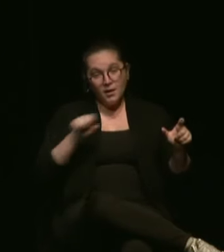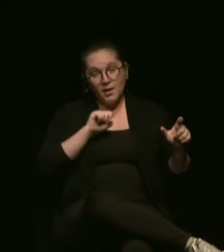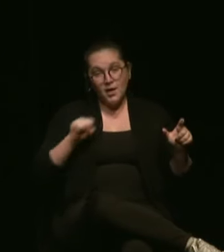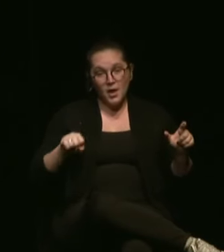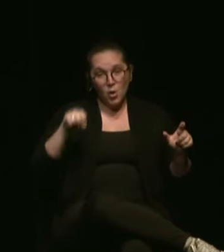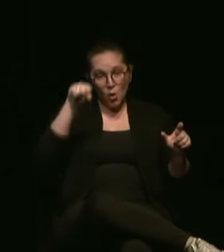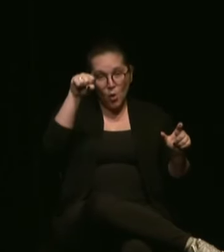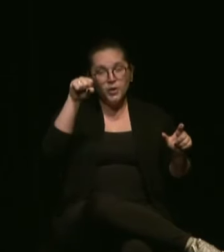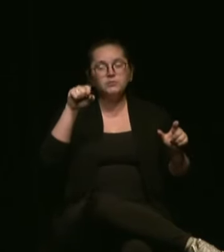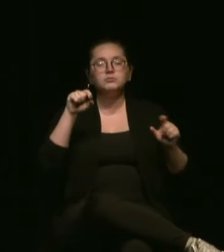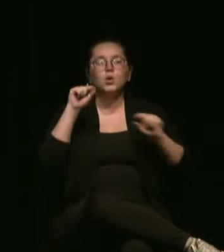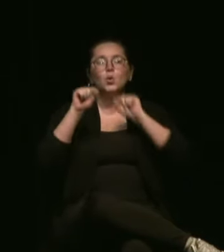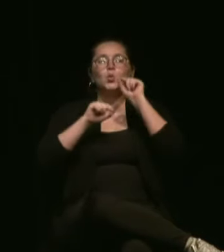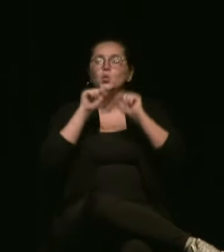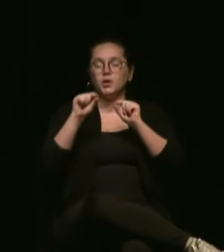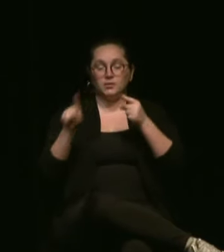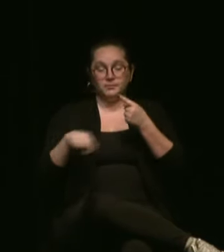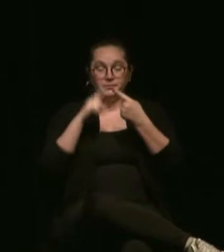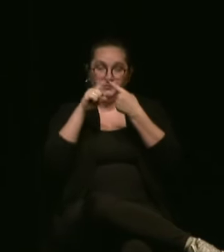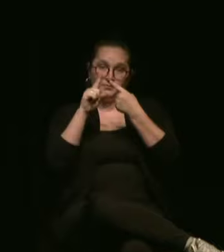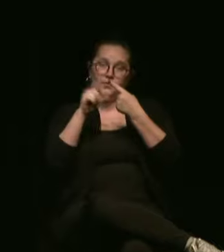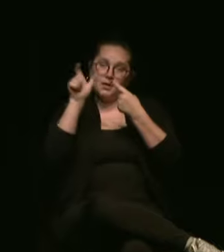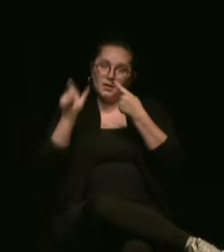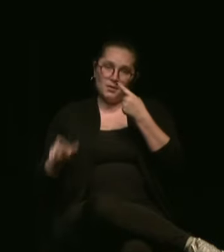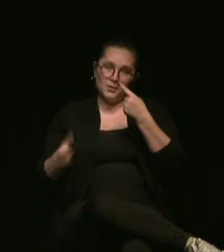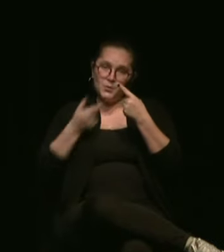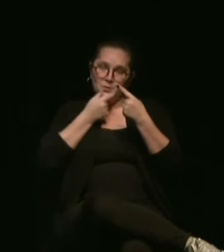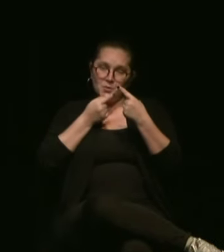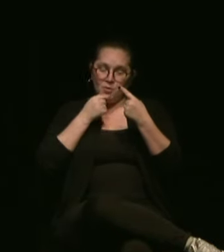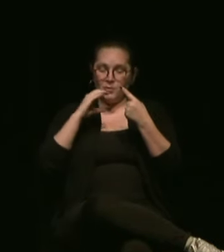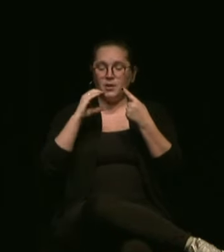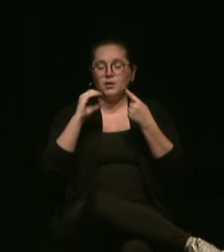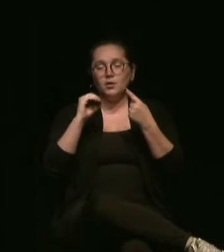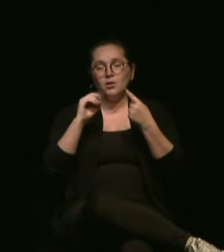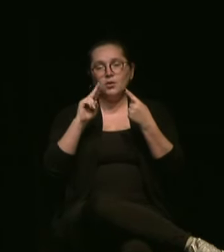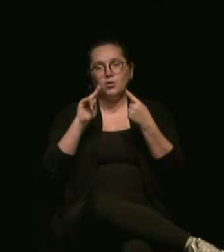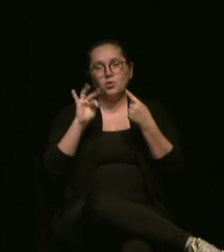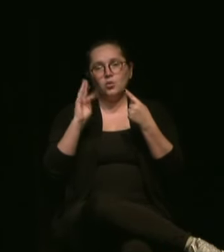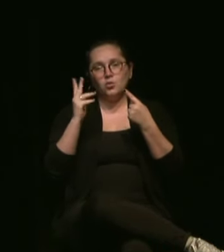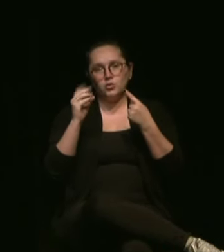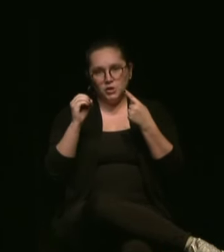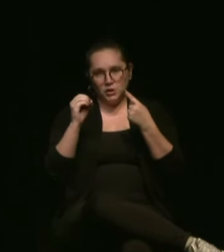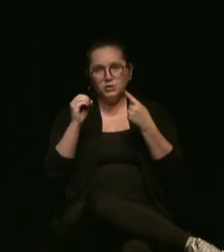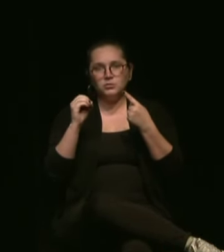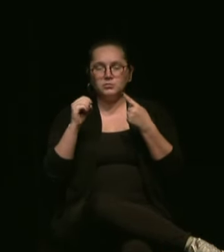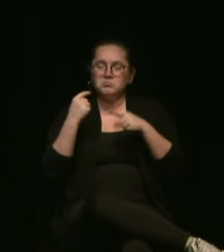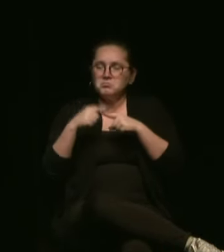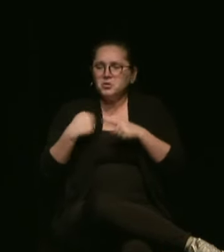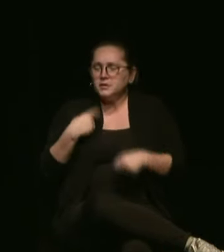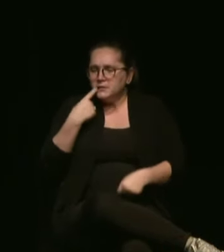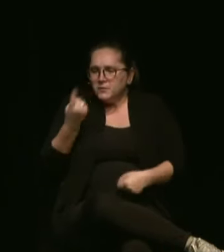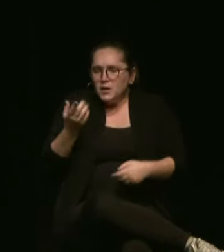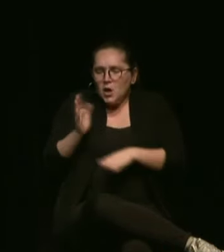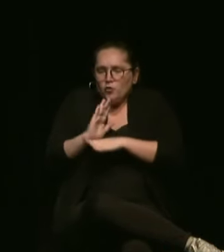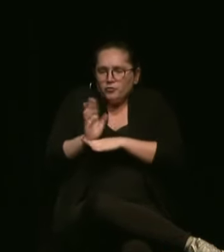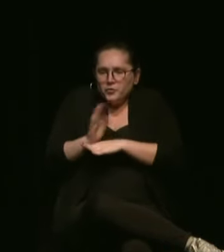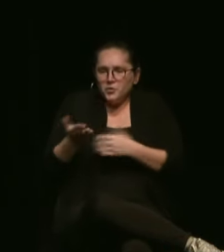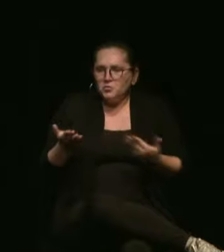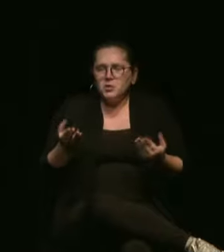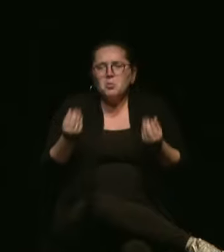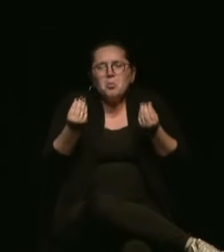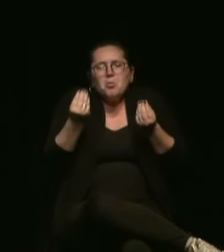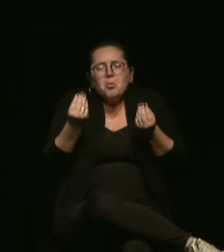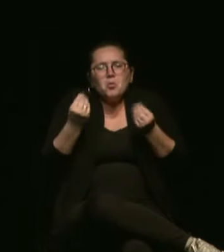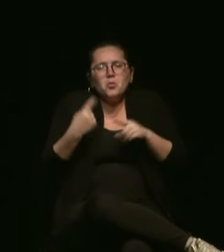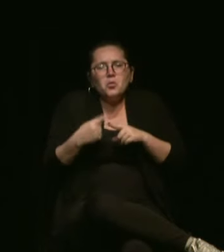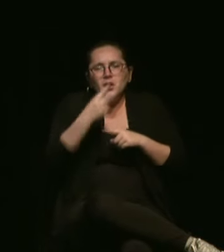três. O primeiro é o Coutinho, por ter feito esse filme, que é um filme improvável. Né? Por que diabos